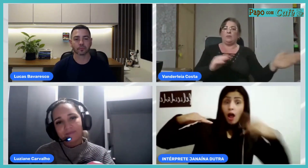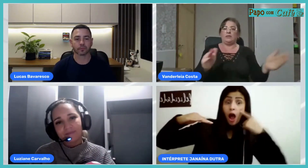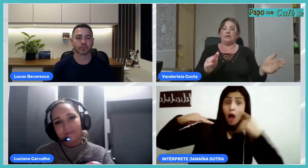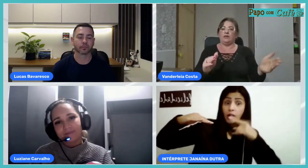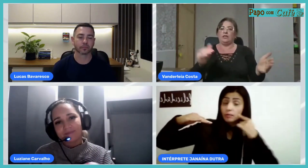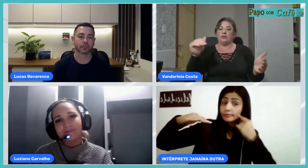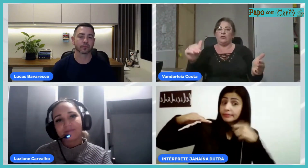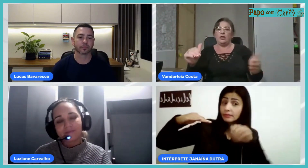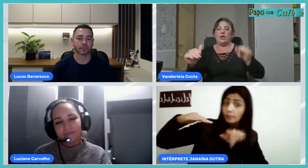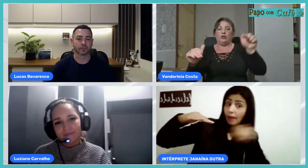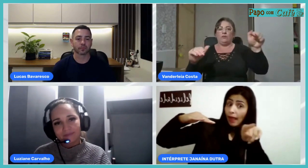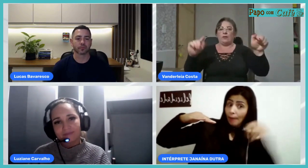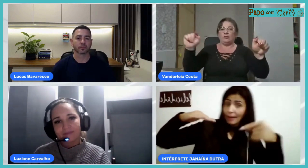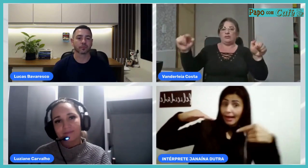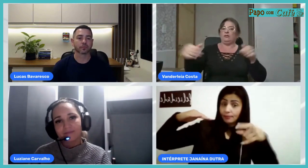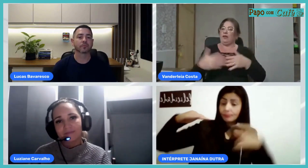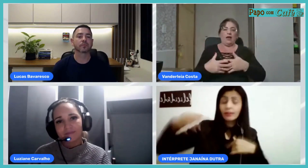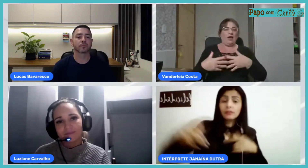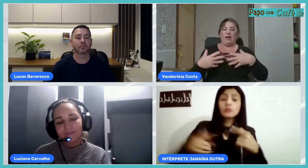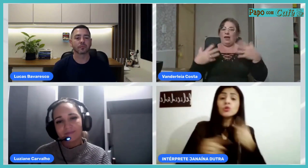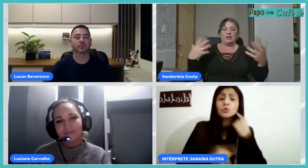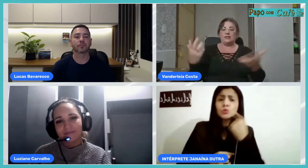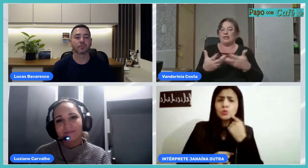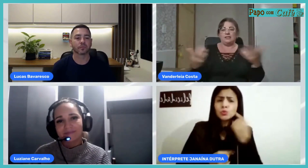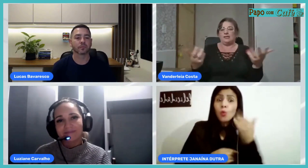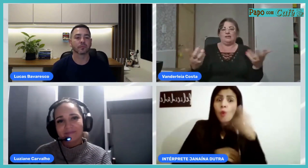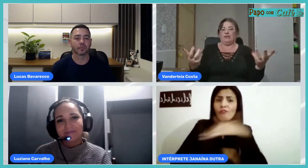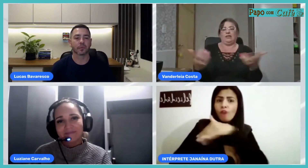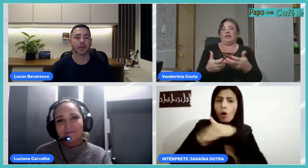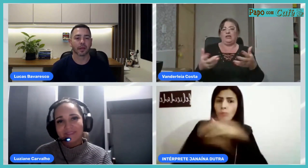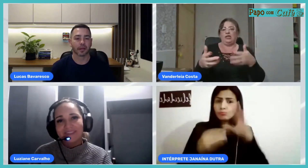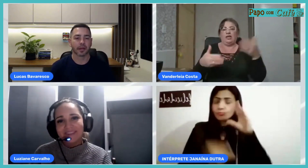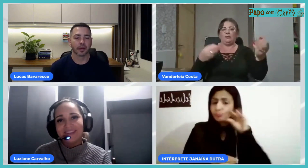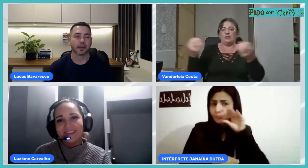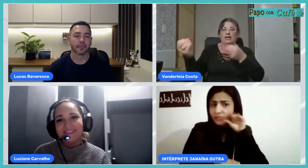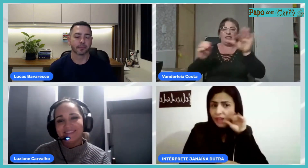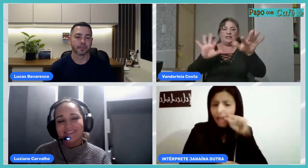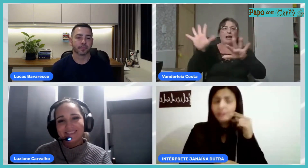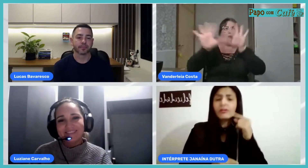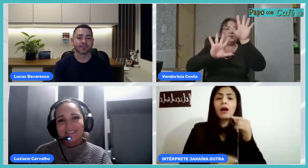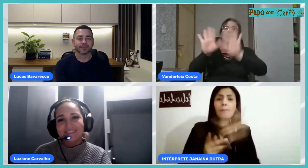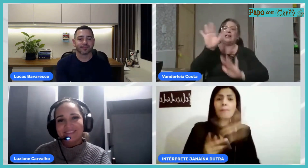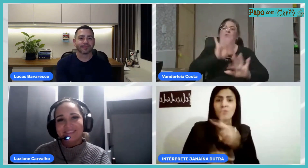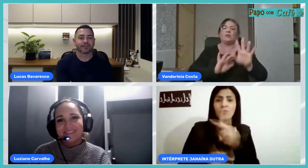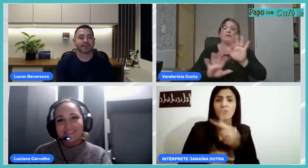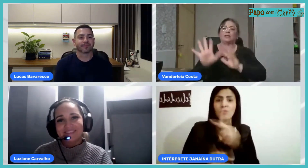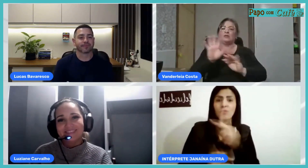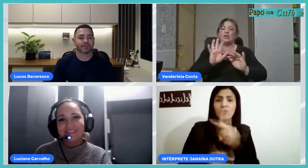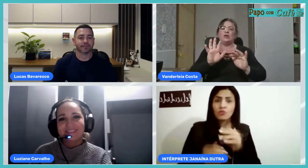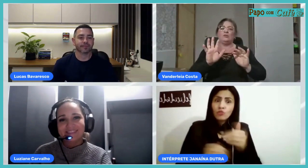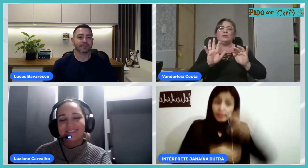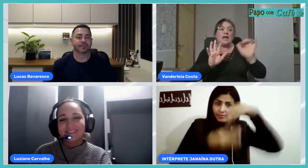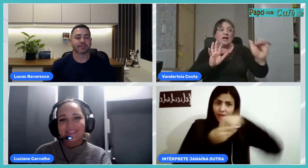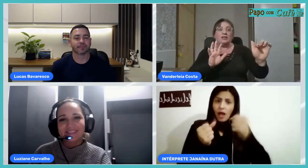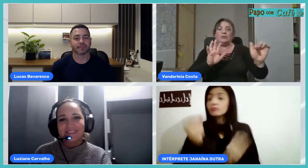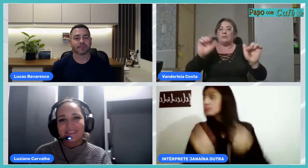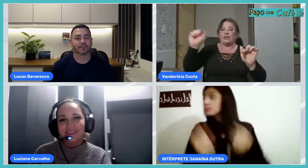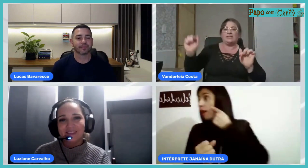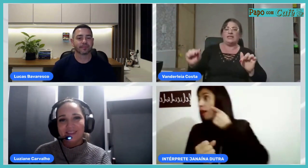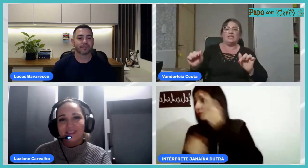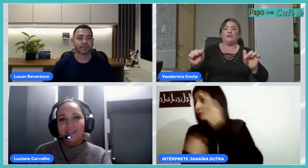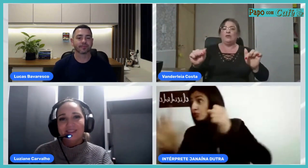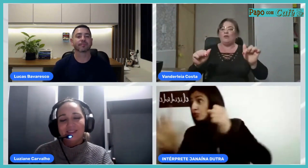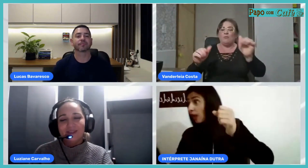na rua observando e tu vai mostrar. É sinalização, na realidade, sinalizar, usar as tuas mãos, usar